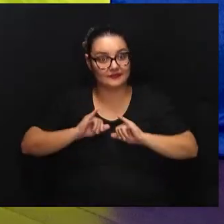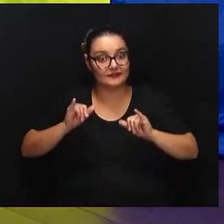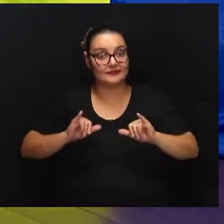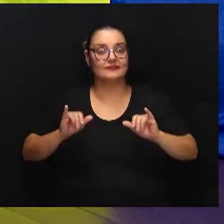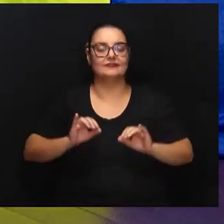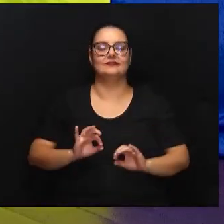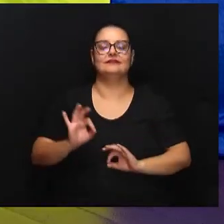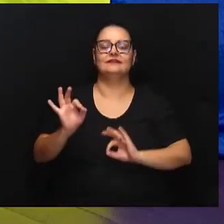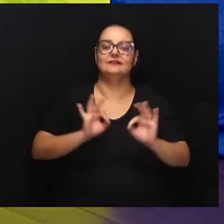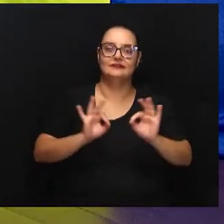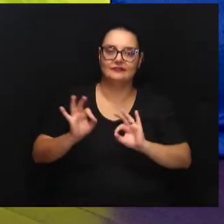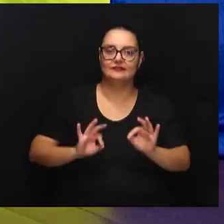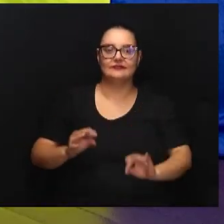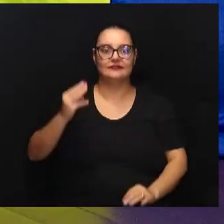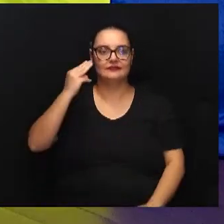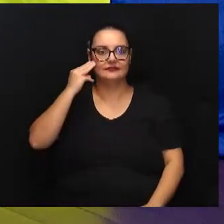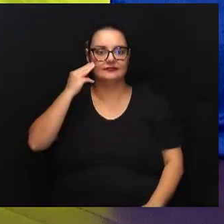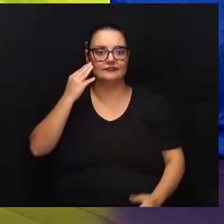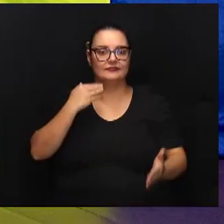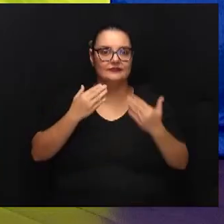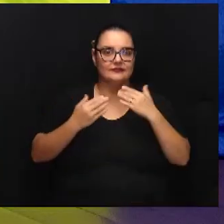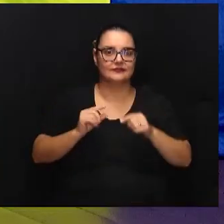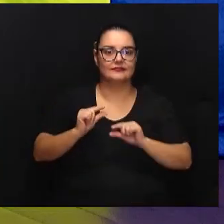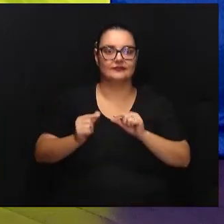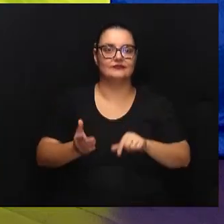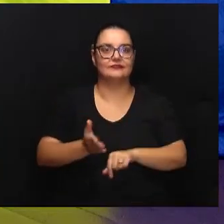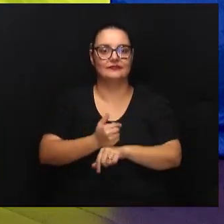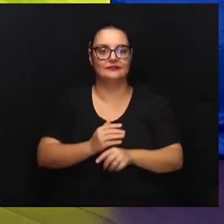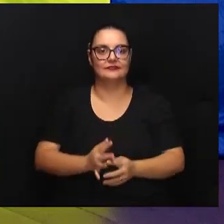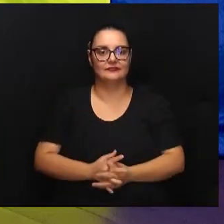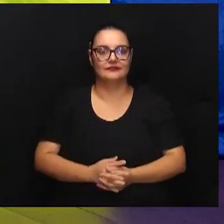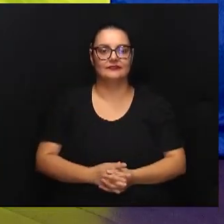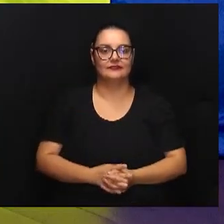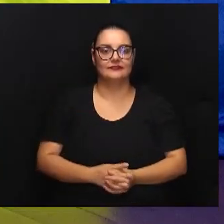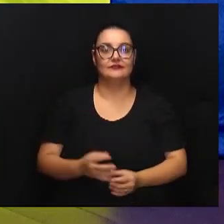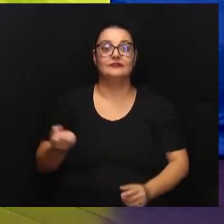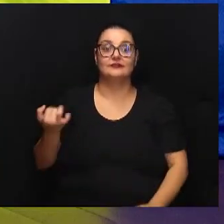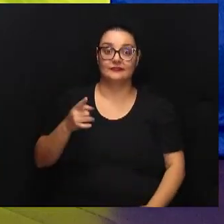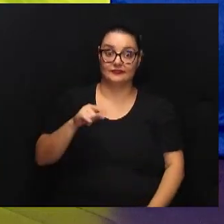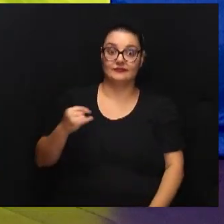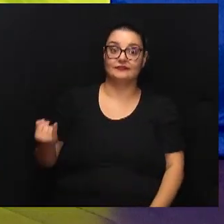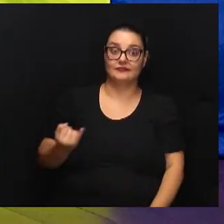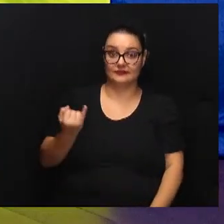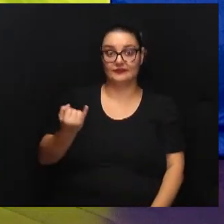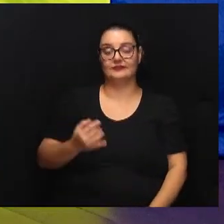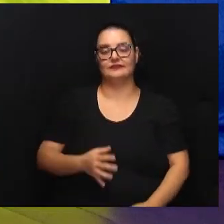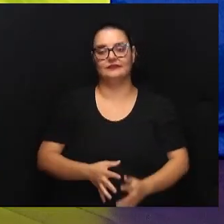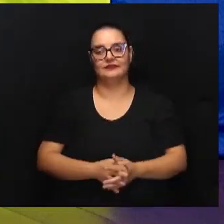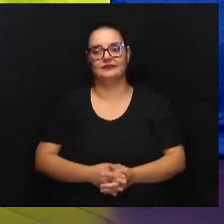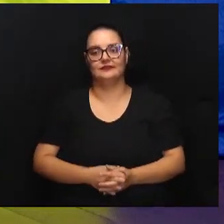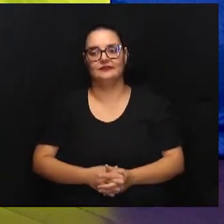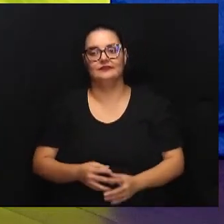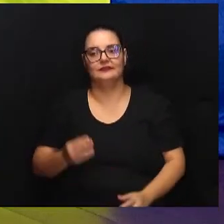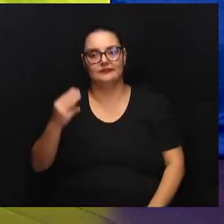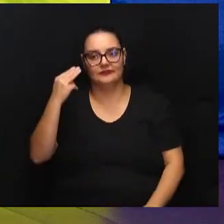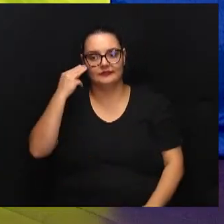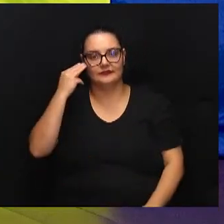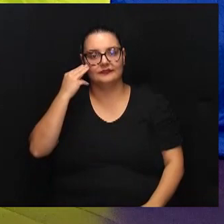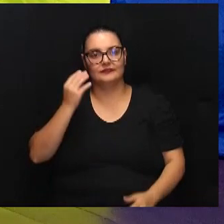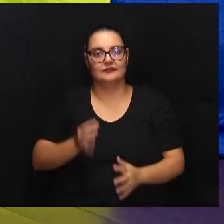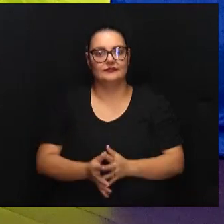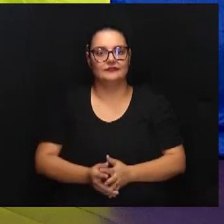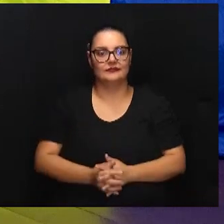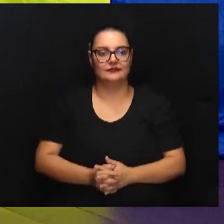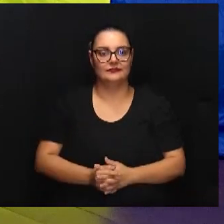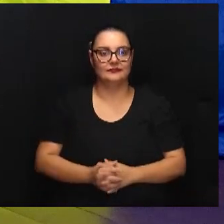estejam encampando esse projeto de memória. A gente estava conversando um pouco sobre isso, né? O quão importante é a questão